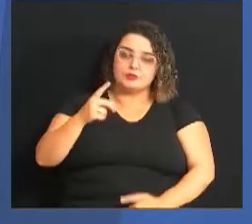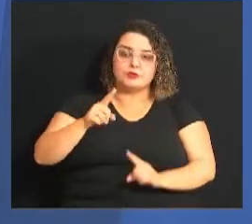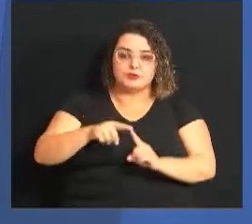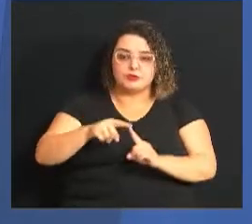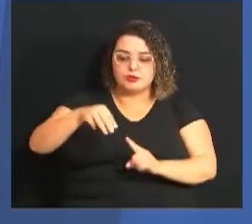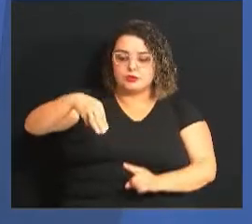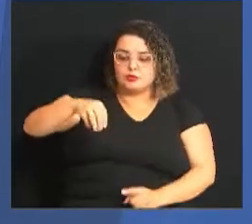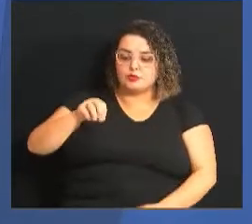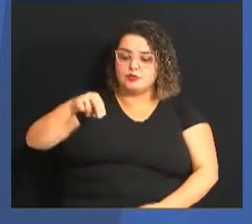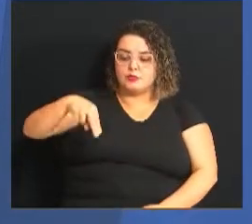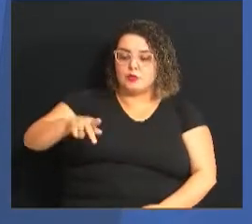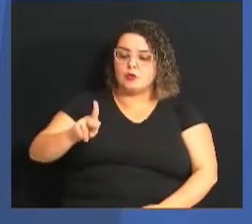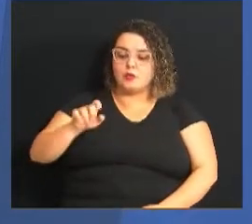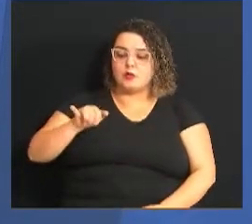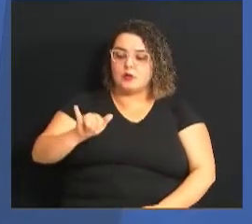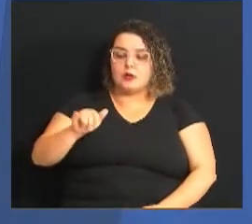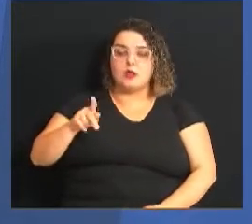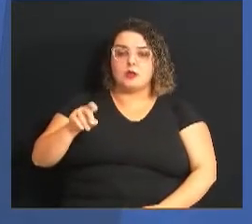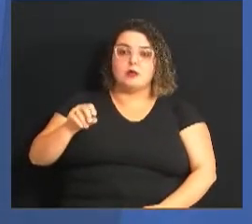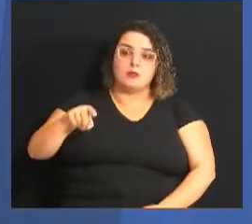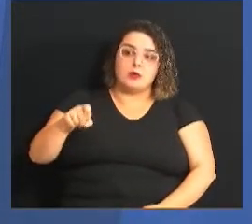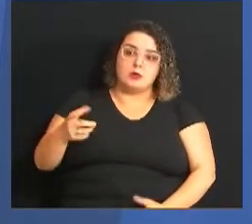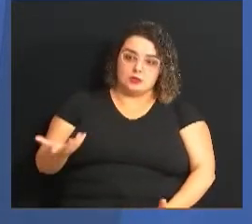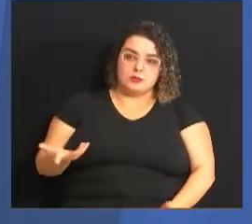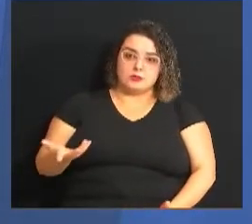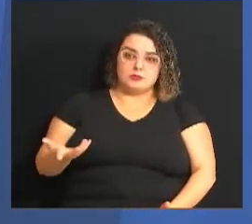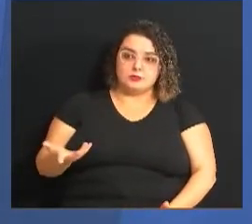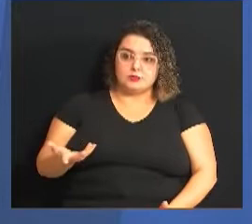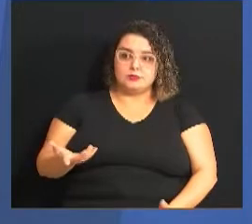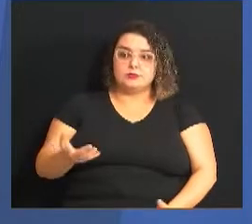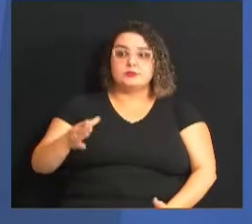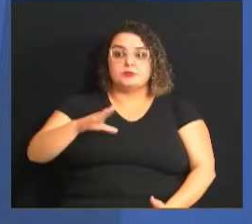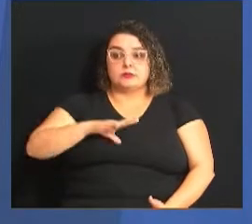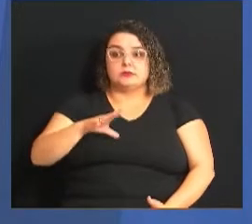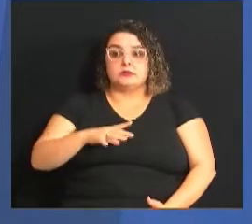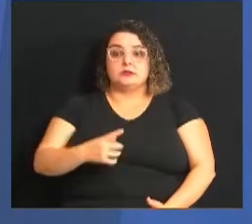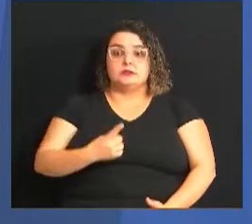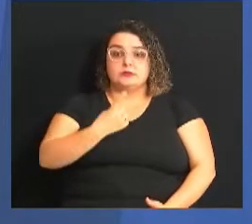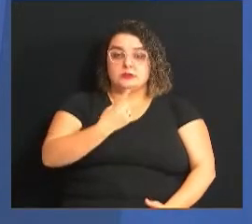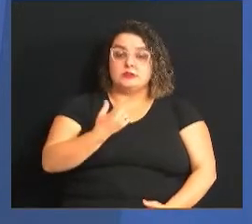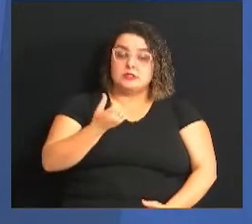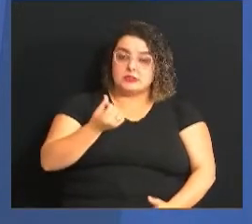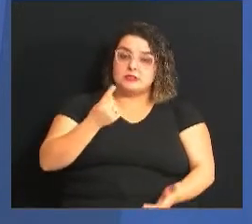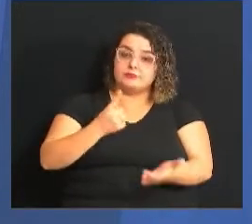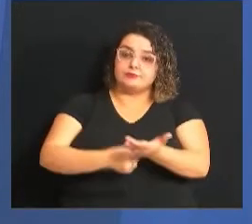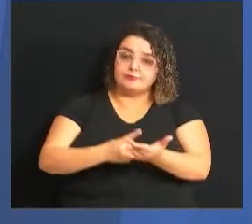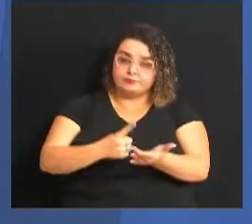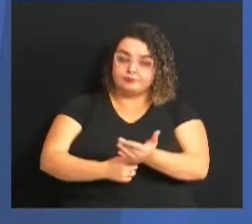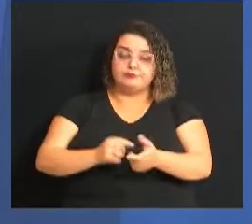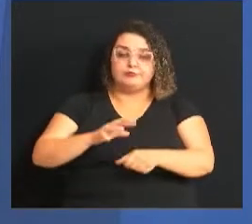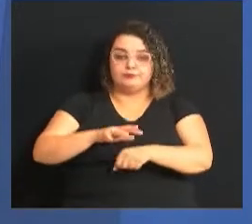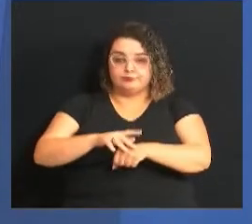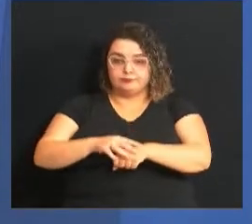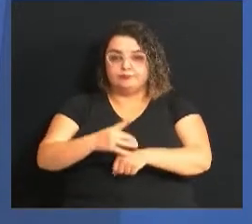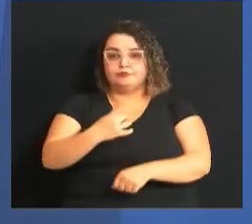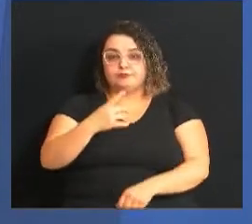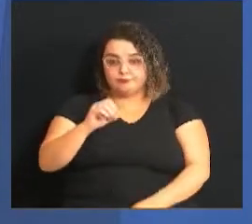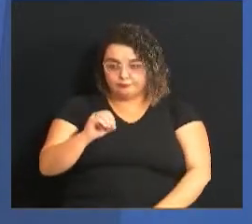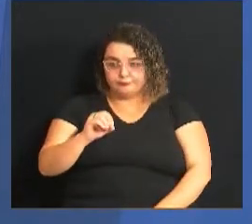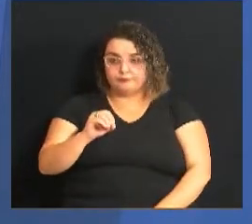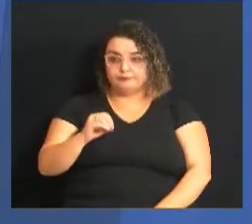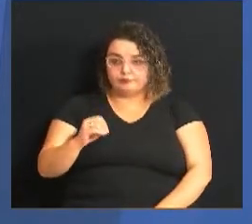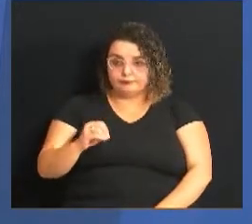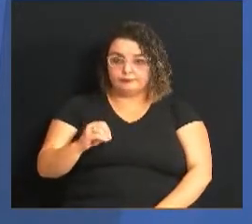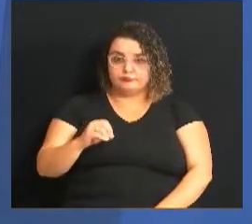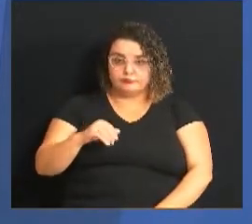Monkeypox. Com isso, a cidade passa a contar com 16 confirmações da doença, sendo 10 casos